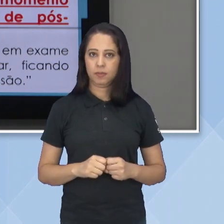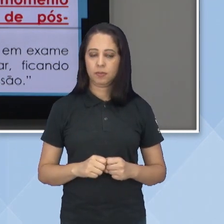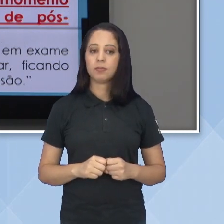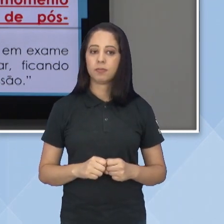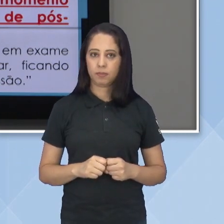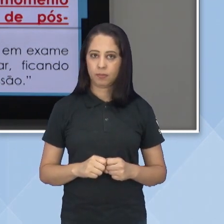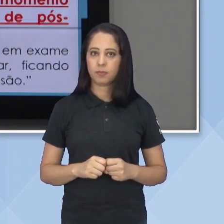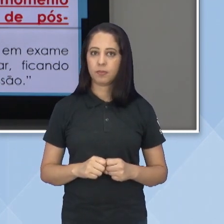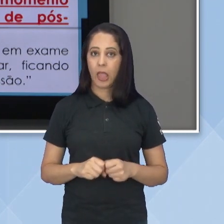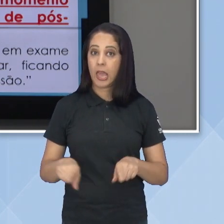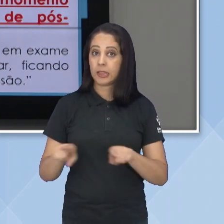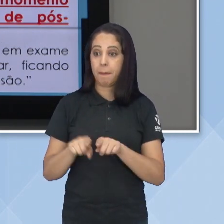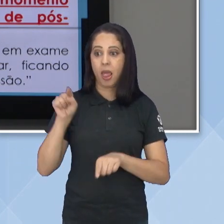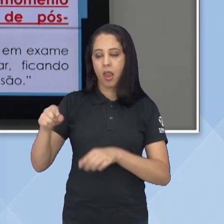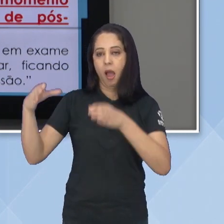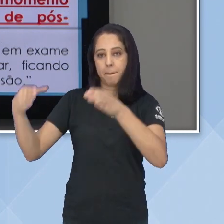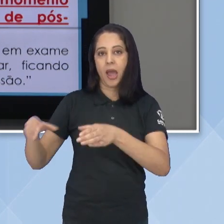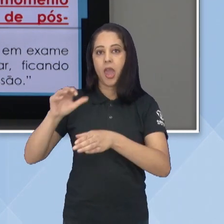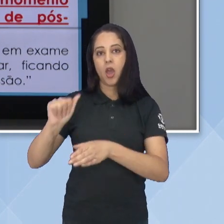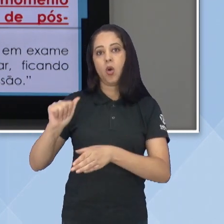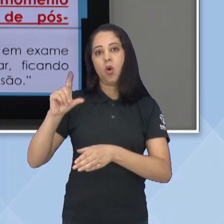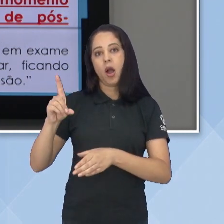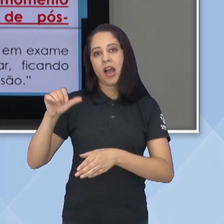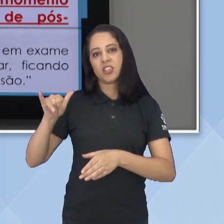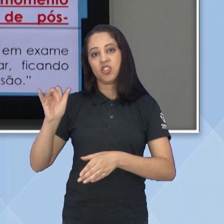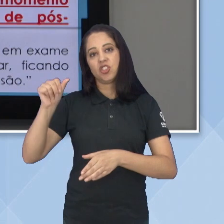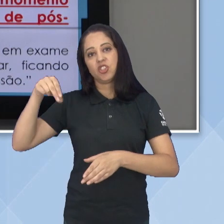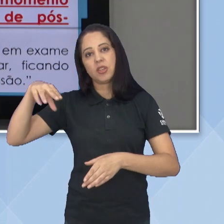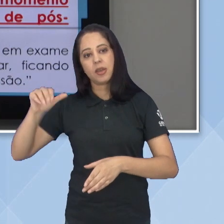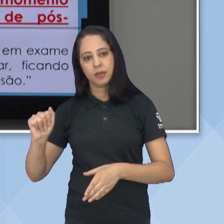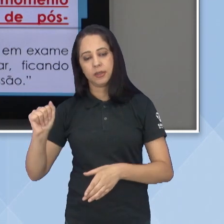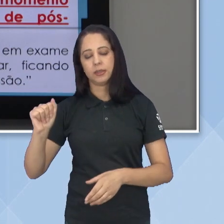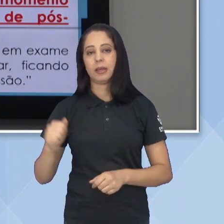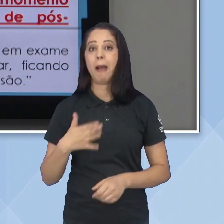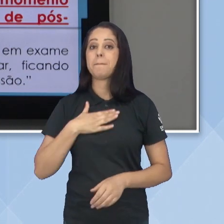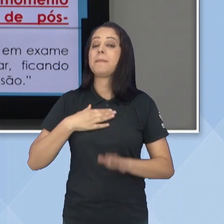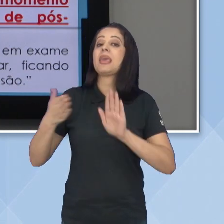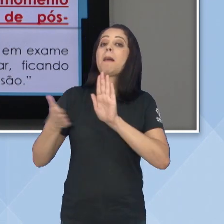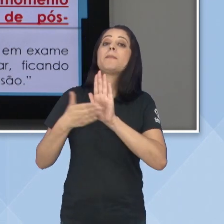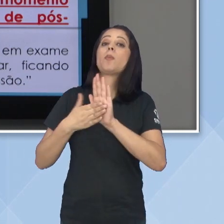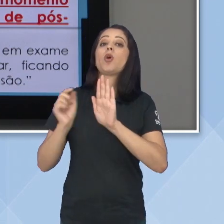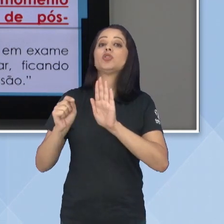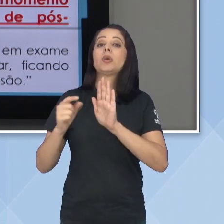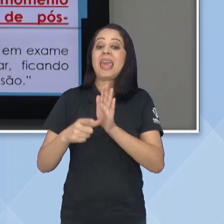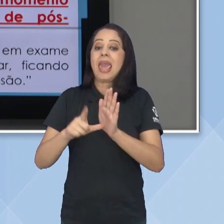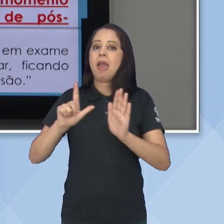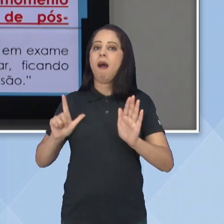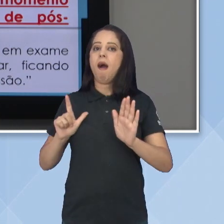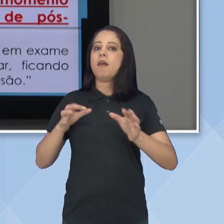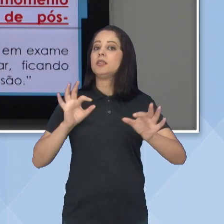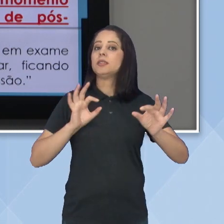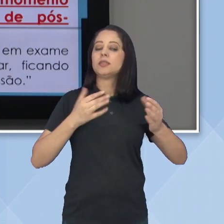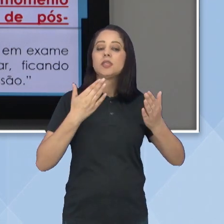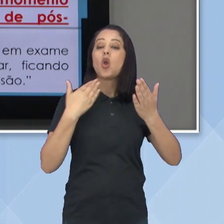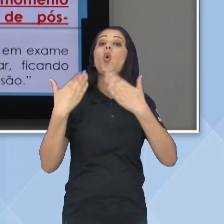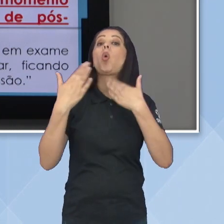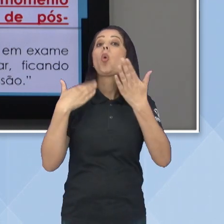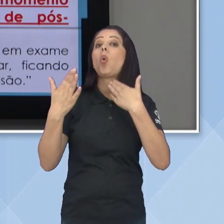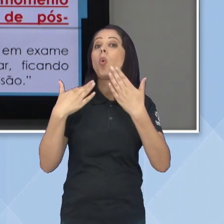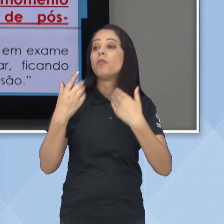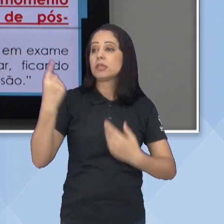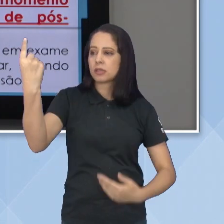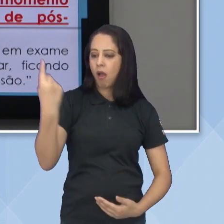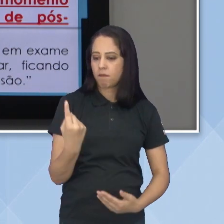Em especial o Vila Diana. E eu proponho para o Executivo fazer uma discussão técnica conosco.